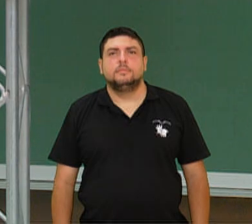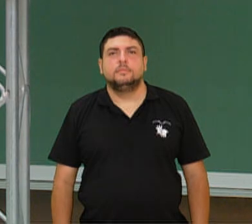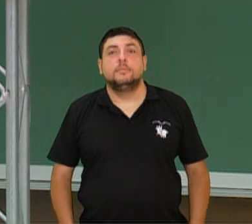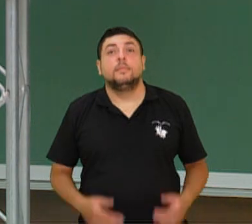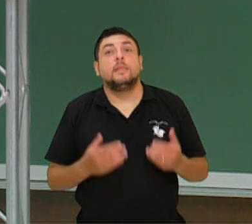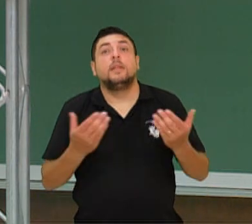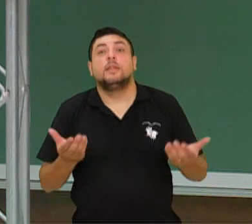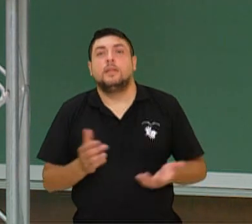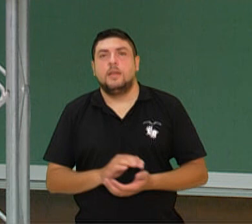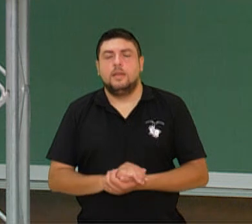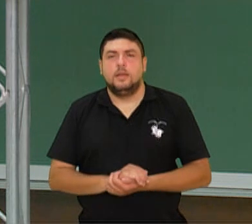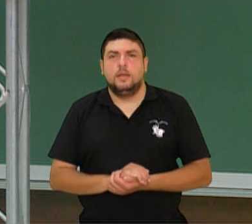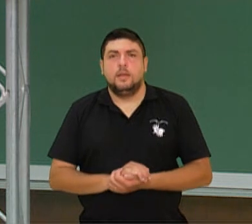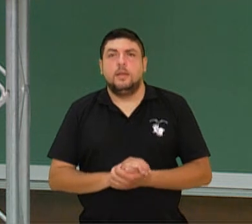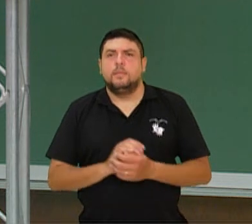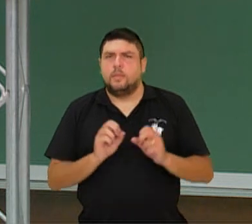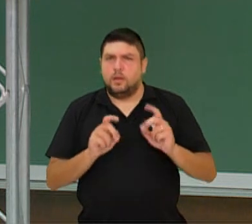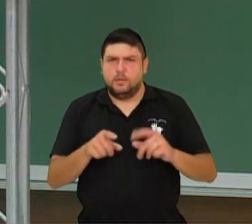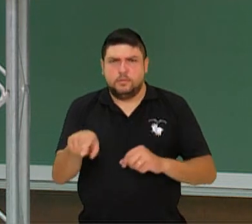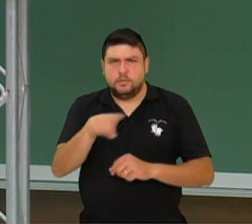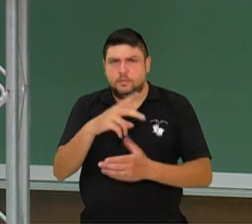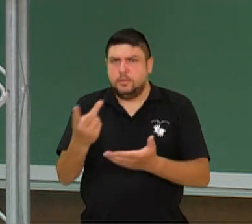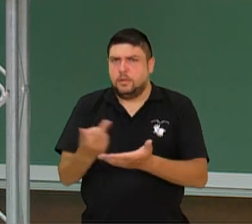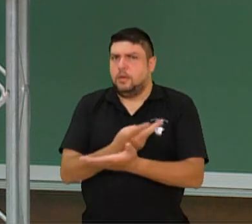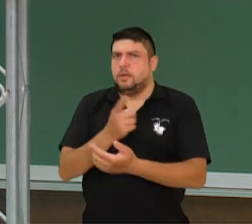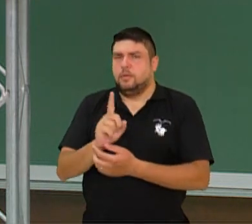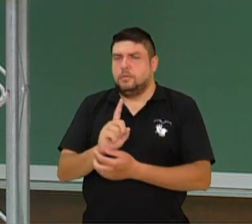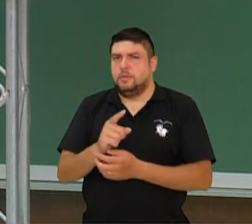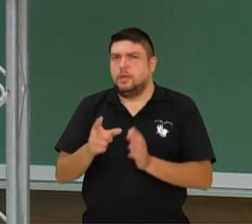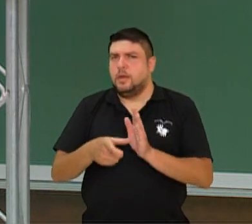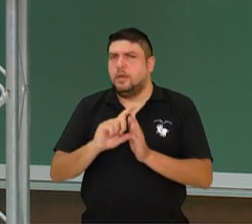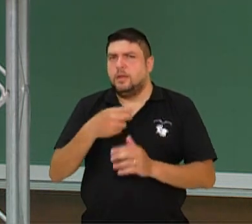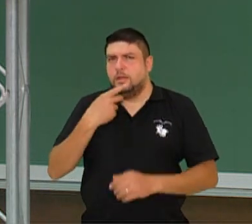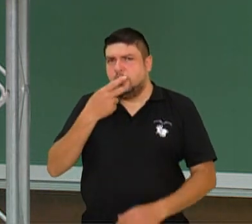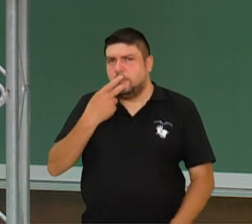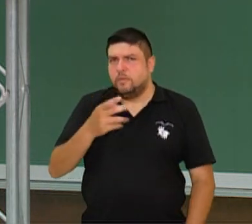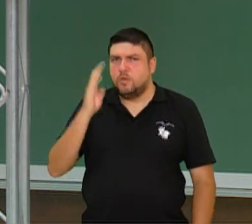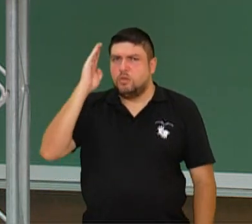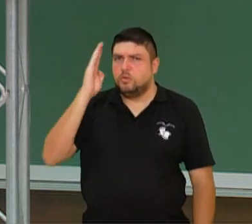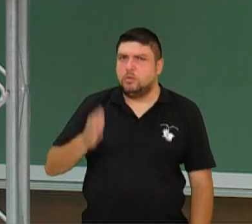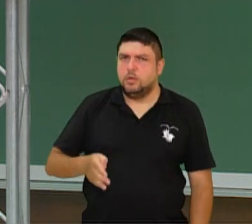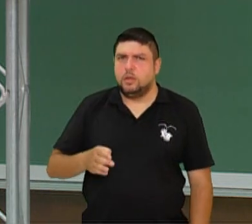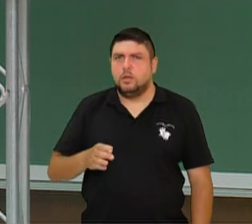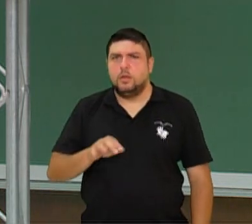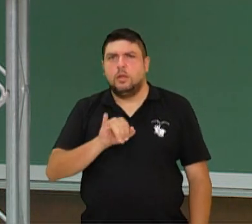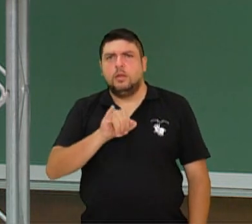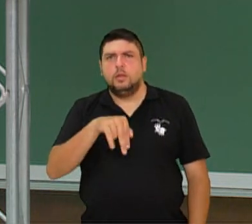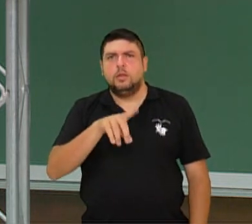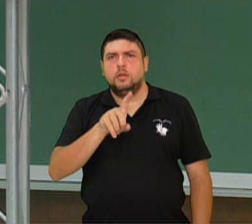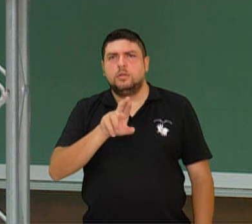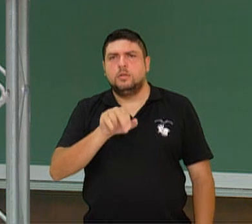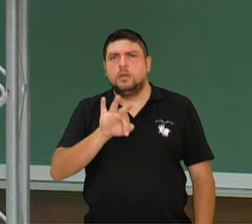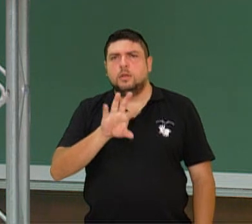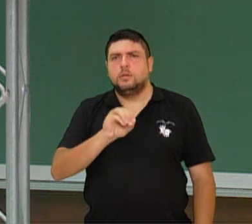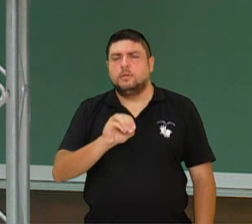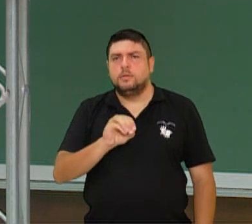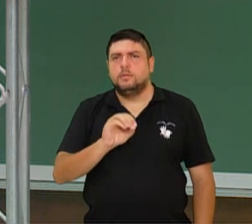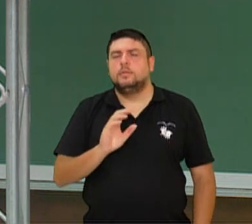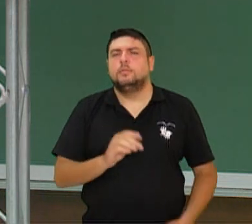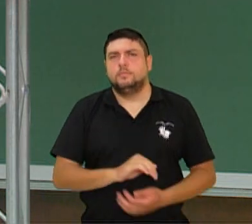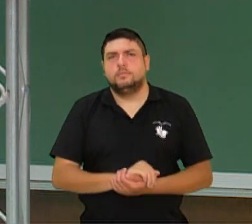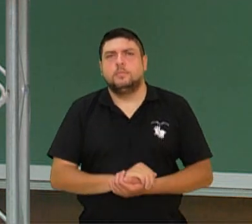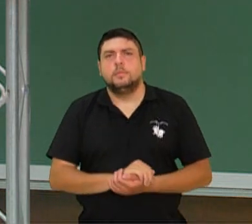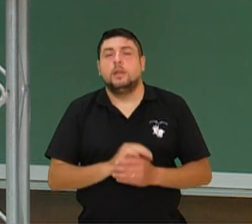Daí, pessoal, claro que não é raro, né? Porque foi falado no direto, indireto, então mostramos ali o tempo todo. Então,